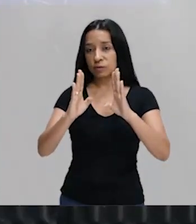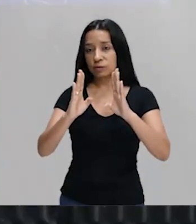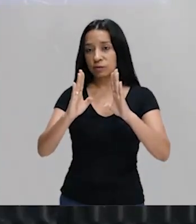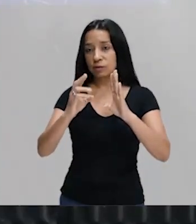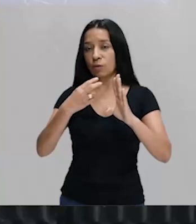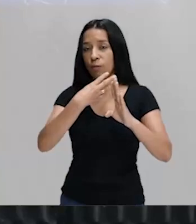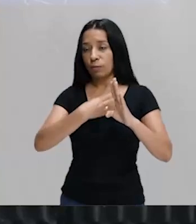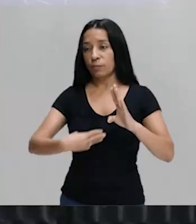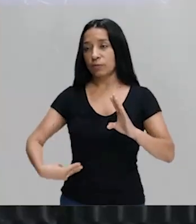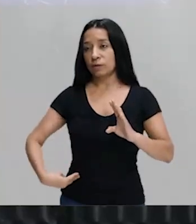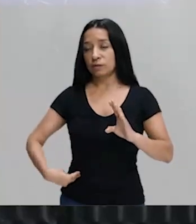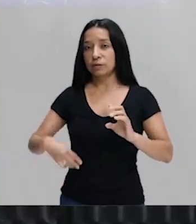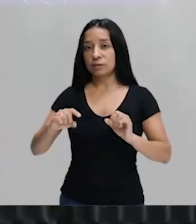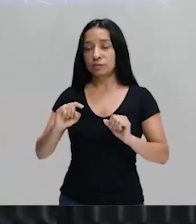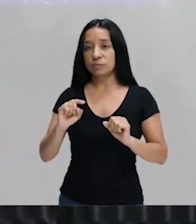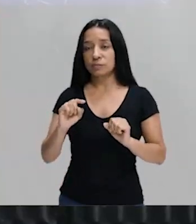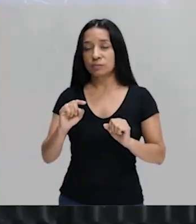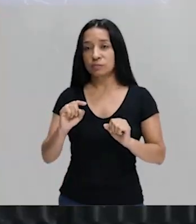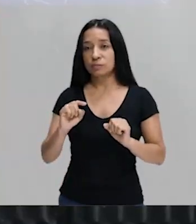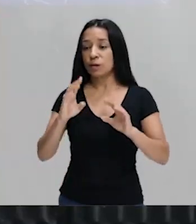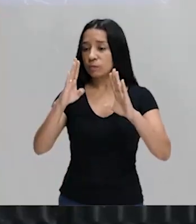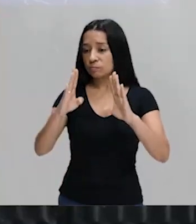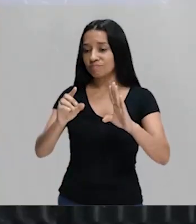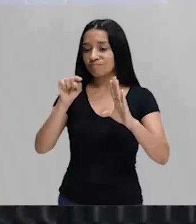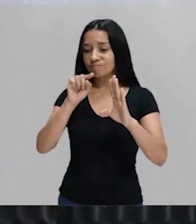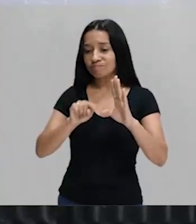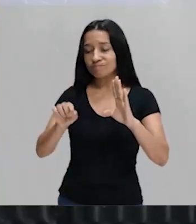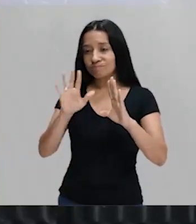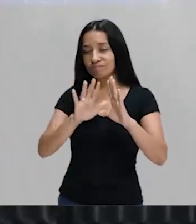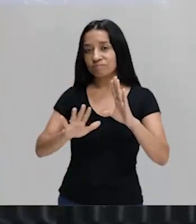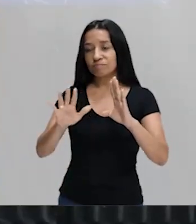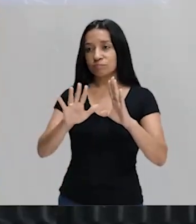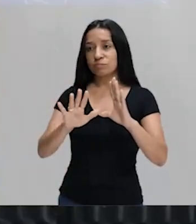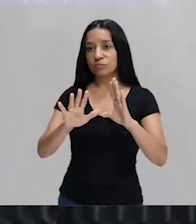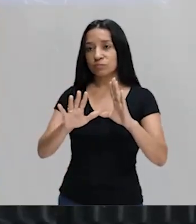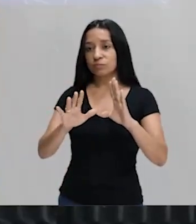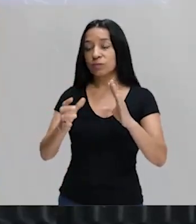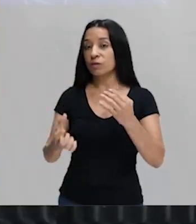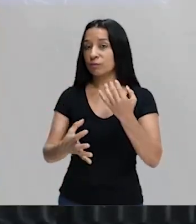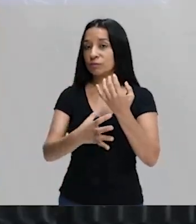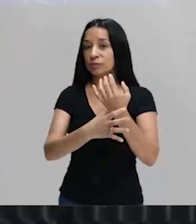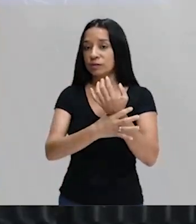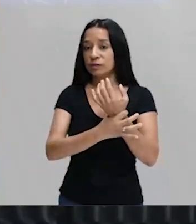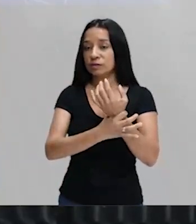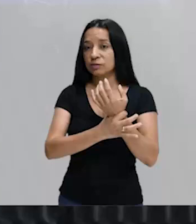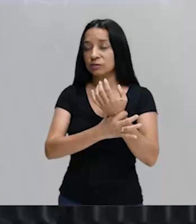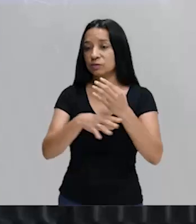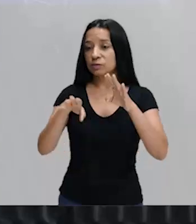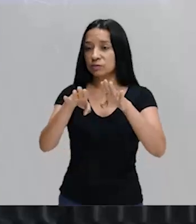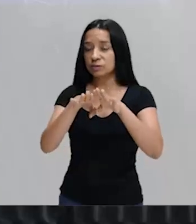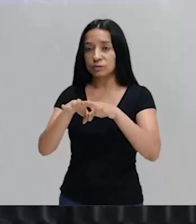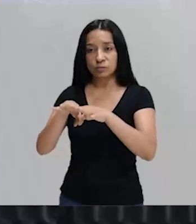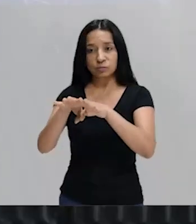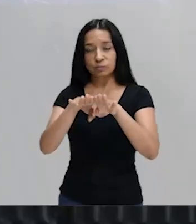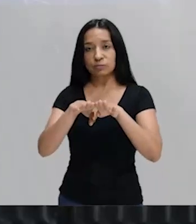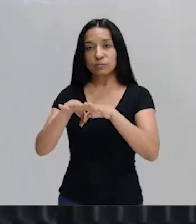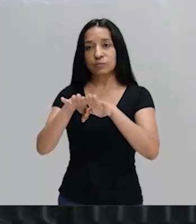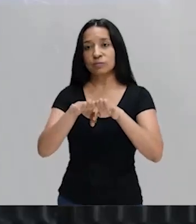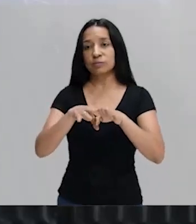monárquica. E essa centralização monárquica, ela vai garantir a estabilidade para o